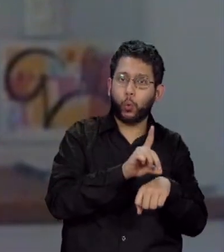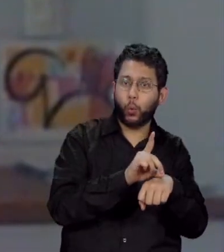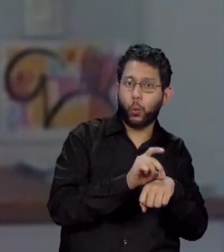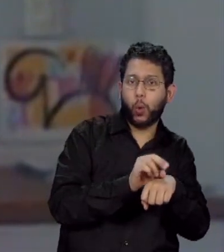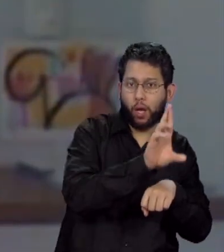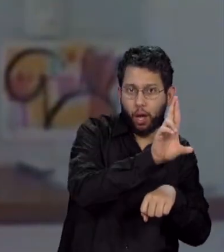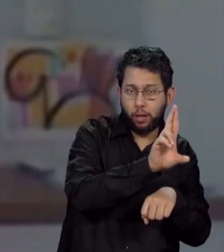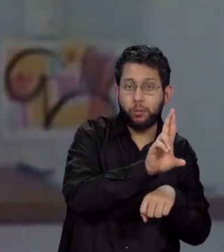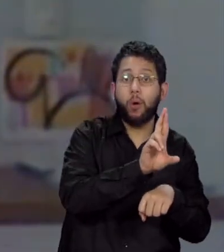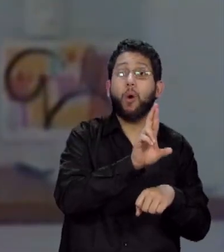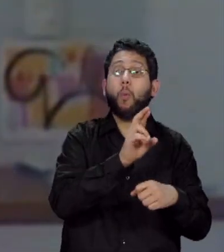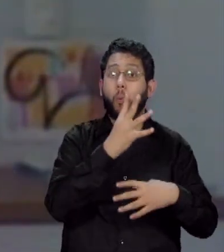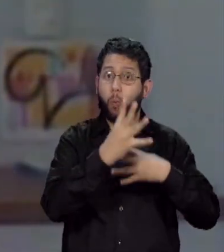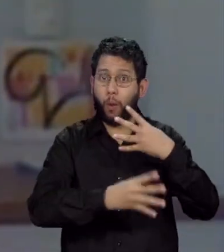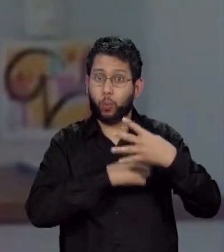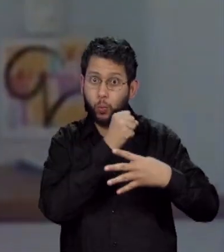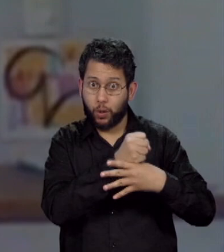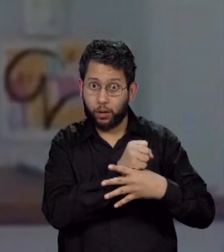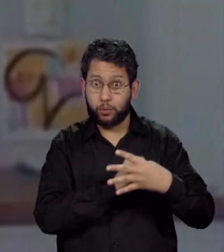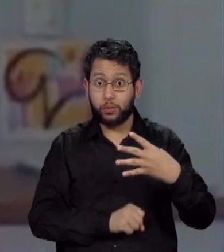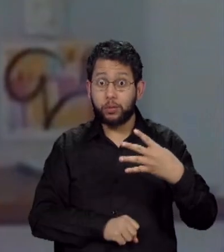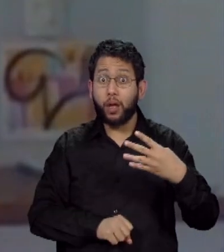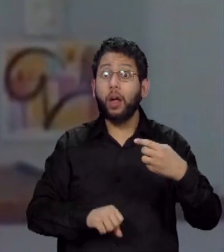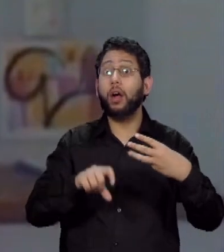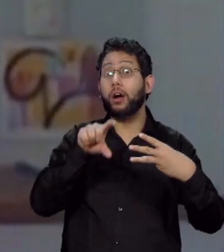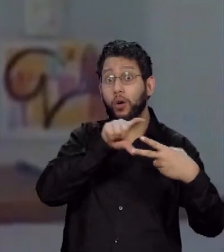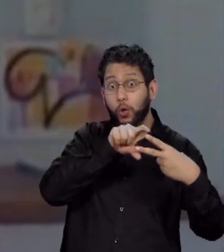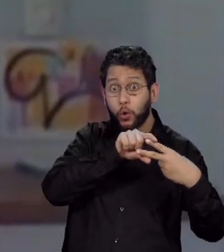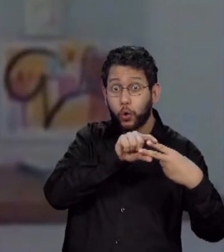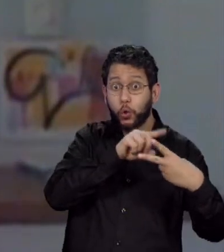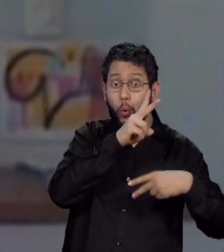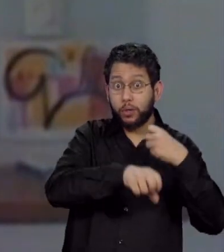doutorado sanduíche, que eu tive condições de ir com o Irã,